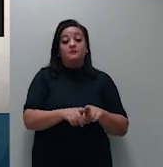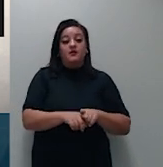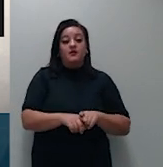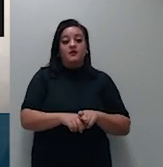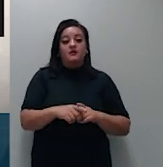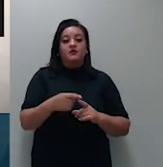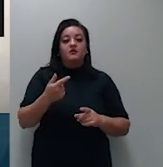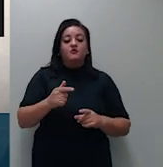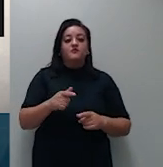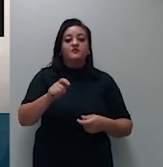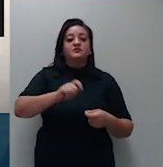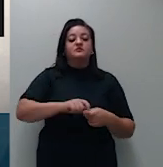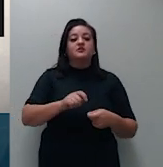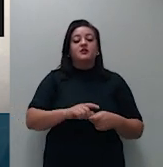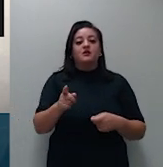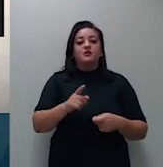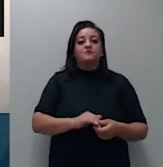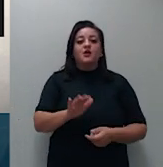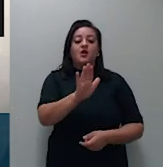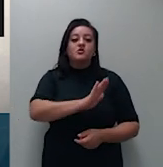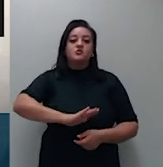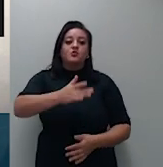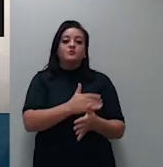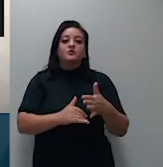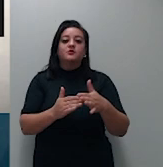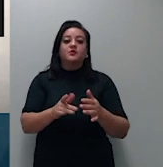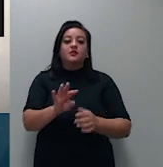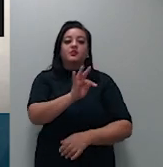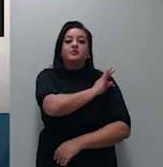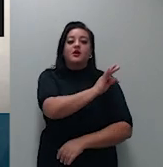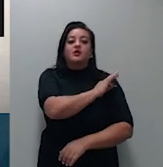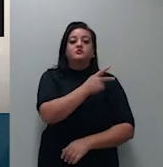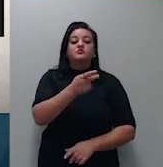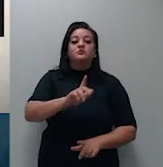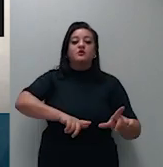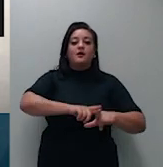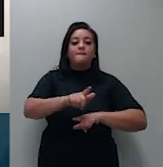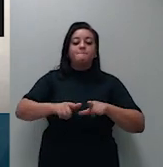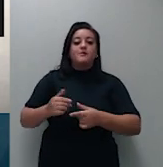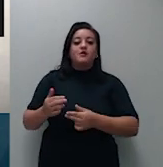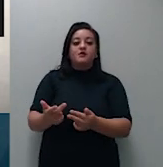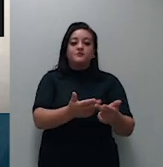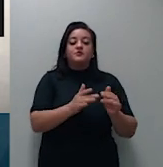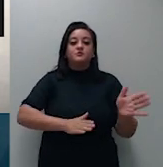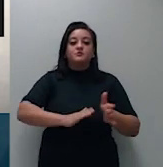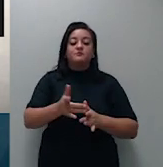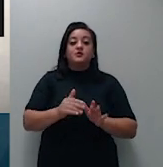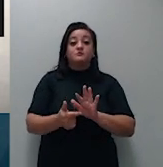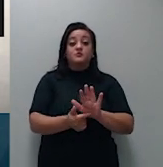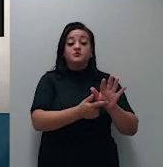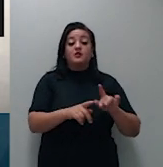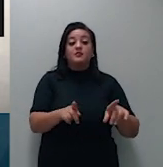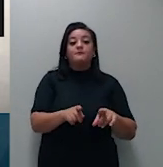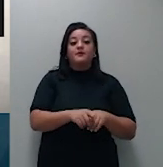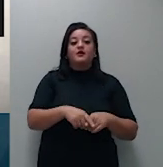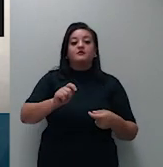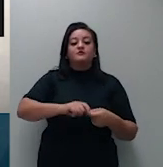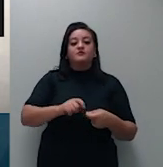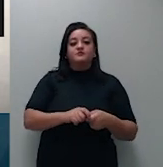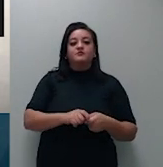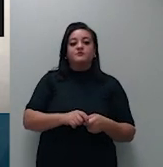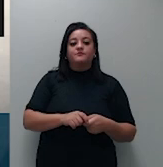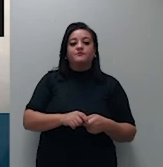providências para no âmbito dos limites técnicos do seu serviço e dentro do prazo assinalado tornar indisponível conteúdo